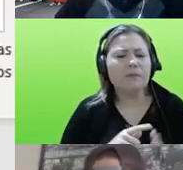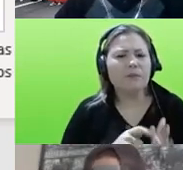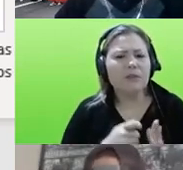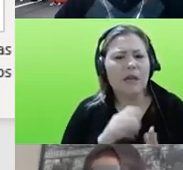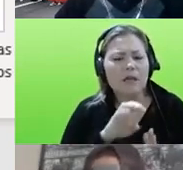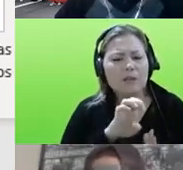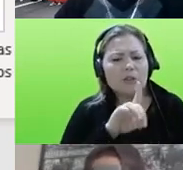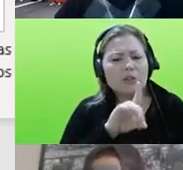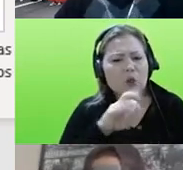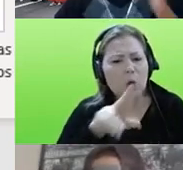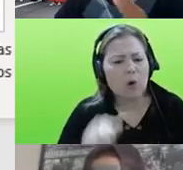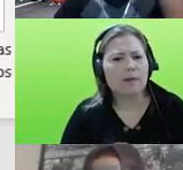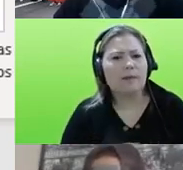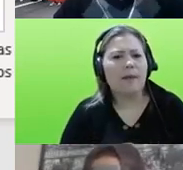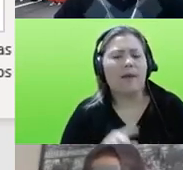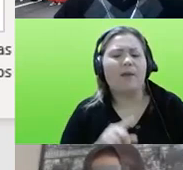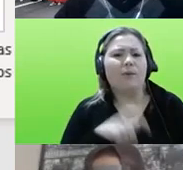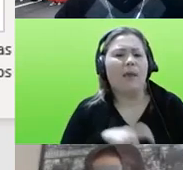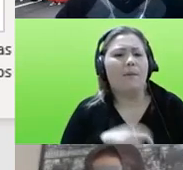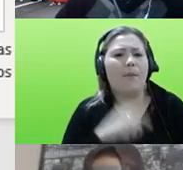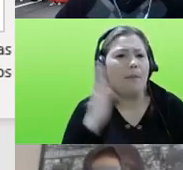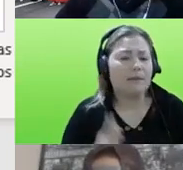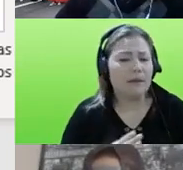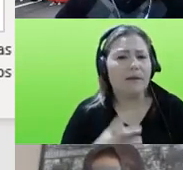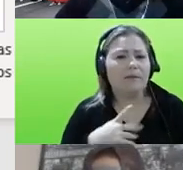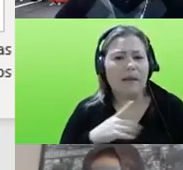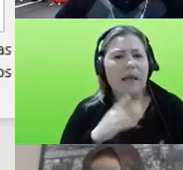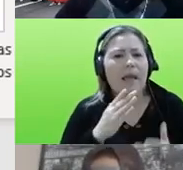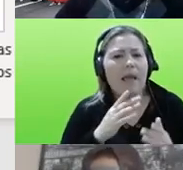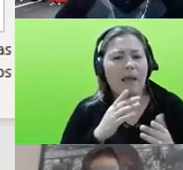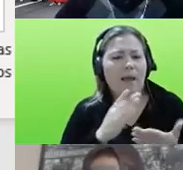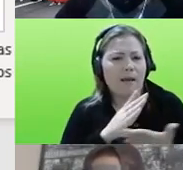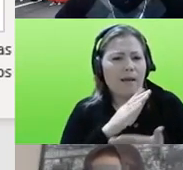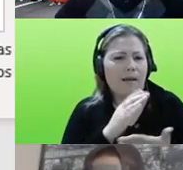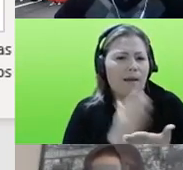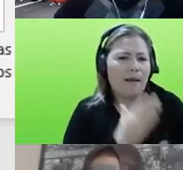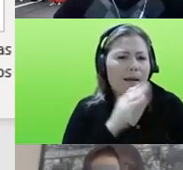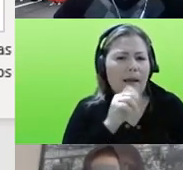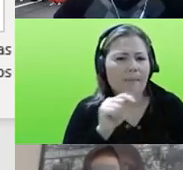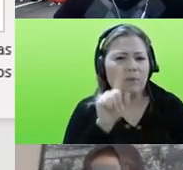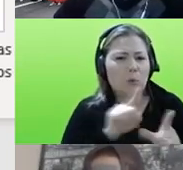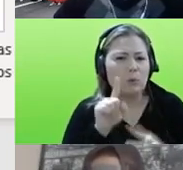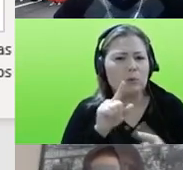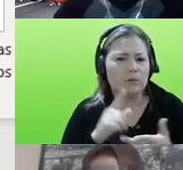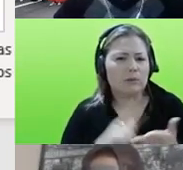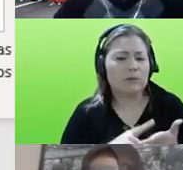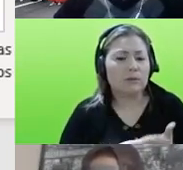do Tempo Brasileiros, vocês têm as capas de alguns desses volumes,